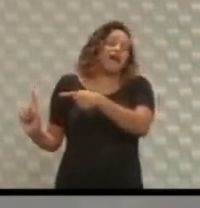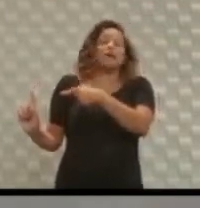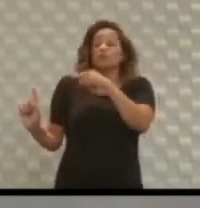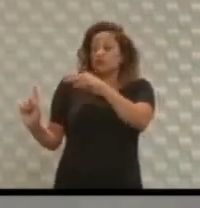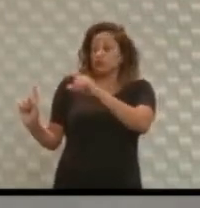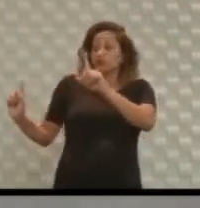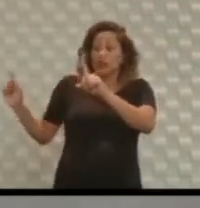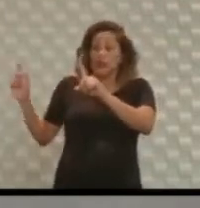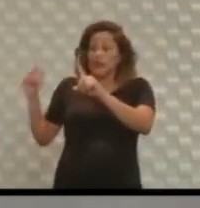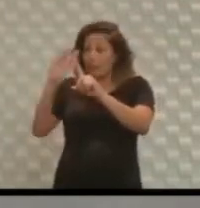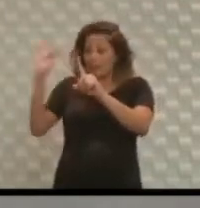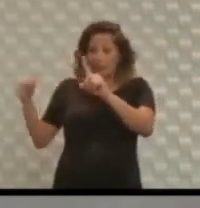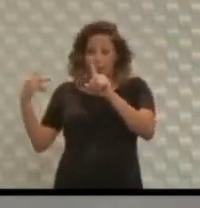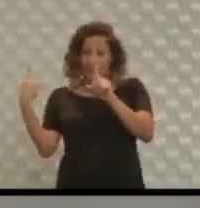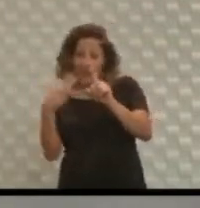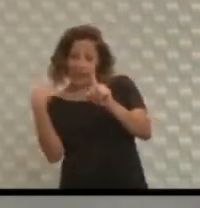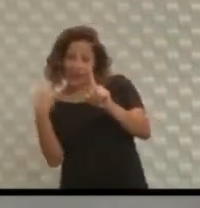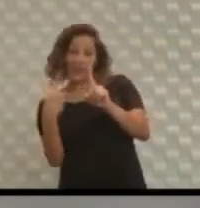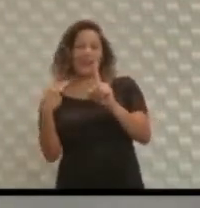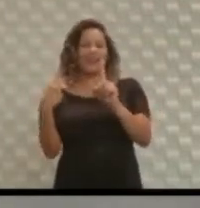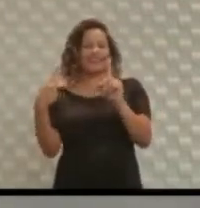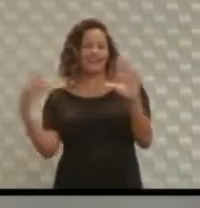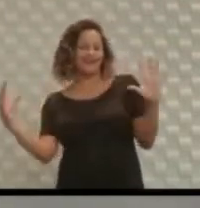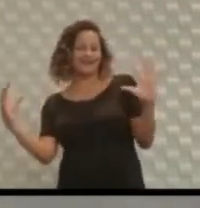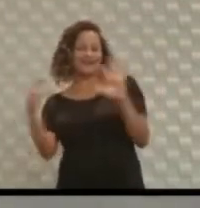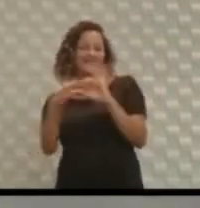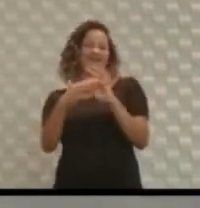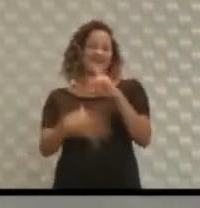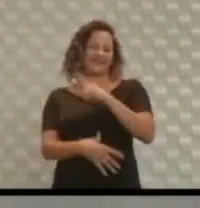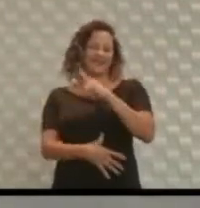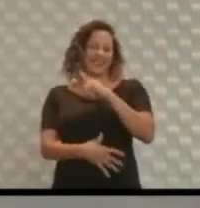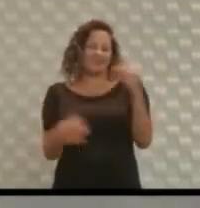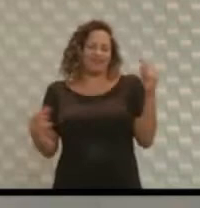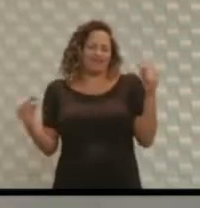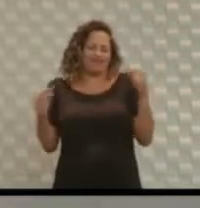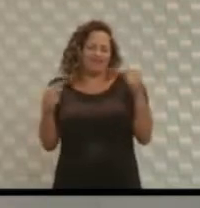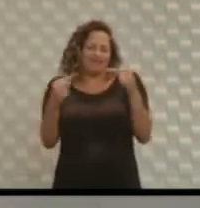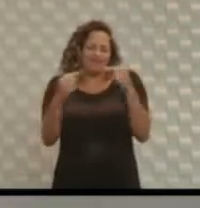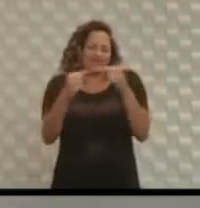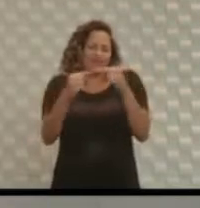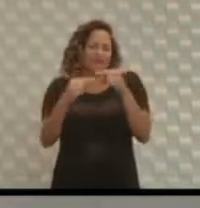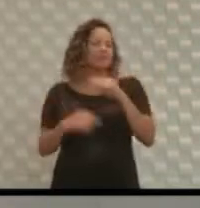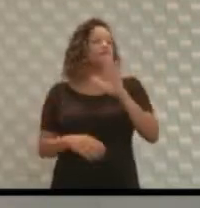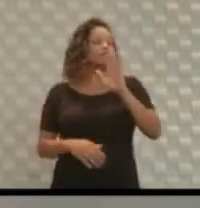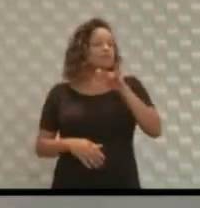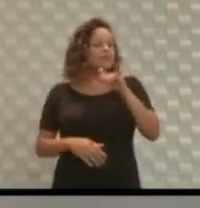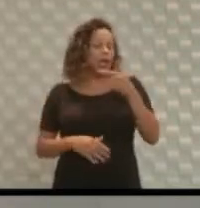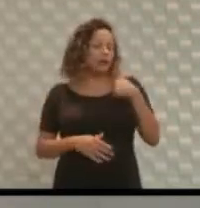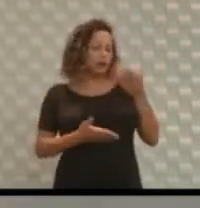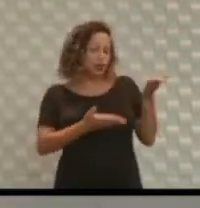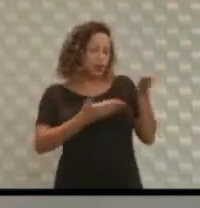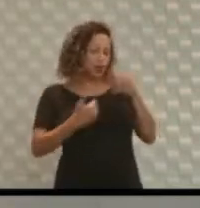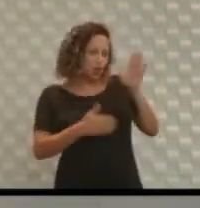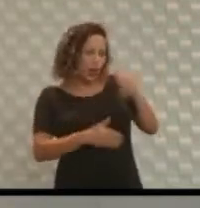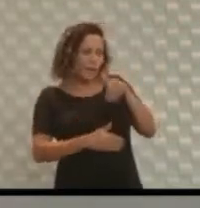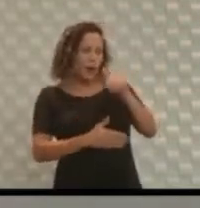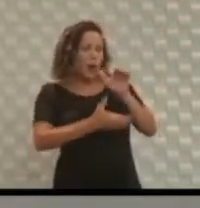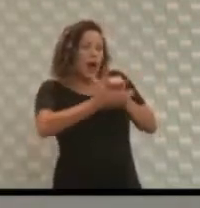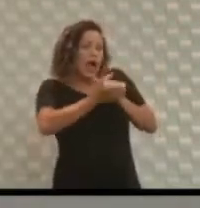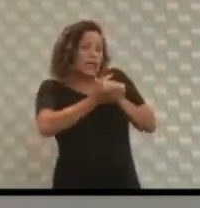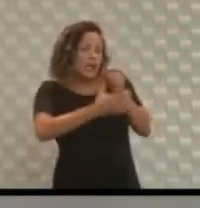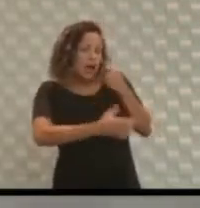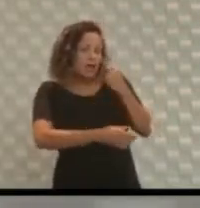dois passam a ser um. Vem aqui esse casal aqui, deixa eu fazer uma dinâmica para você entender muito bem do que se